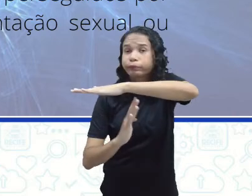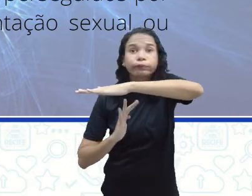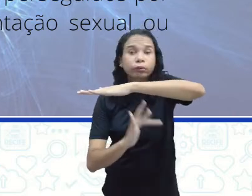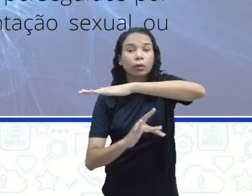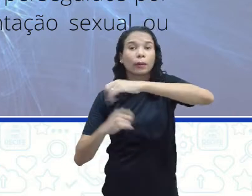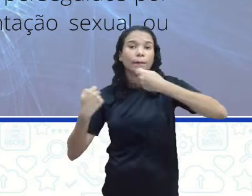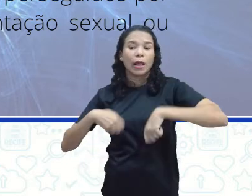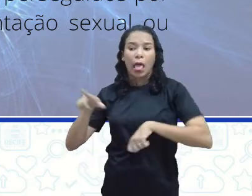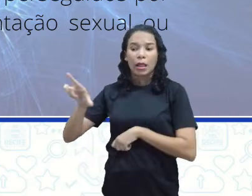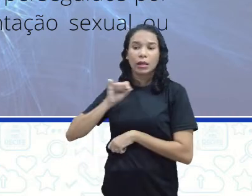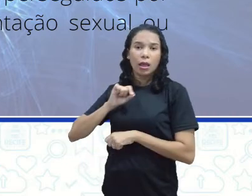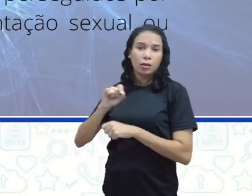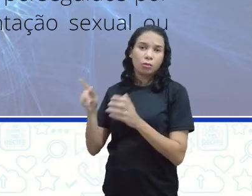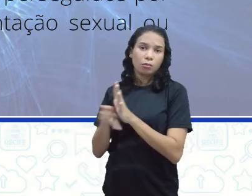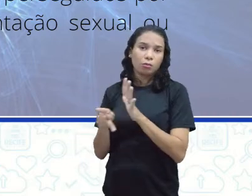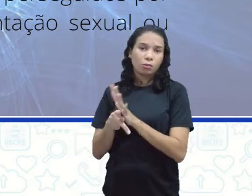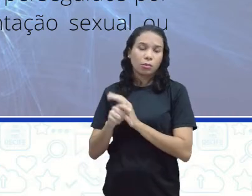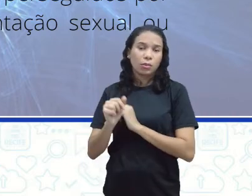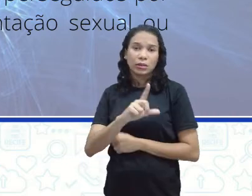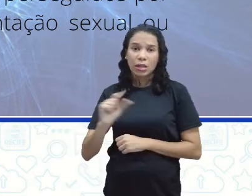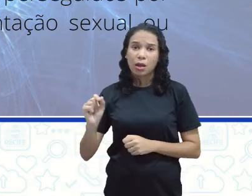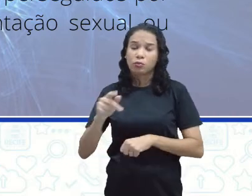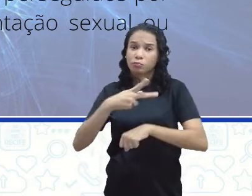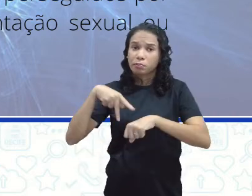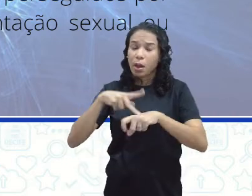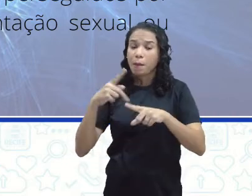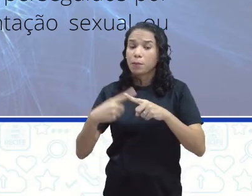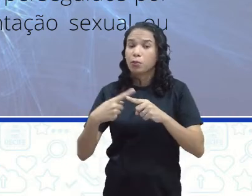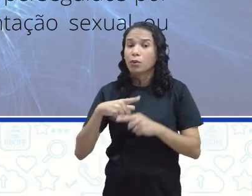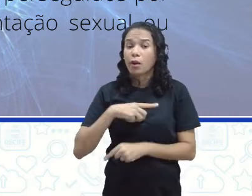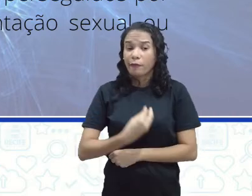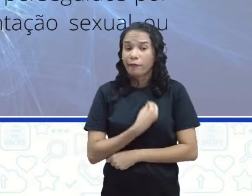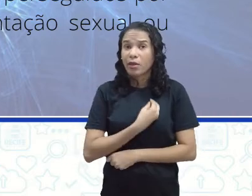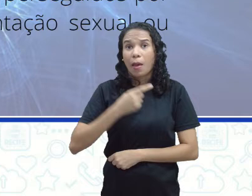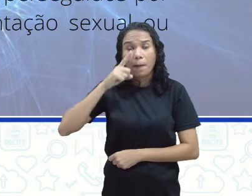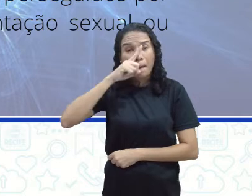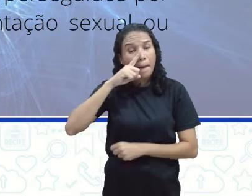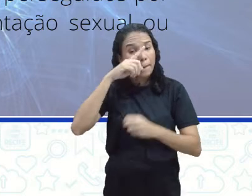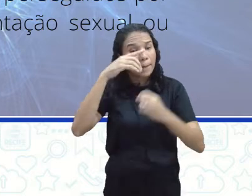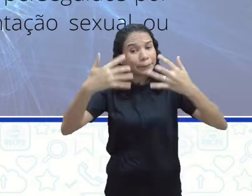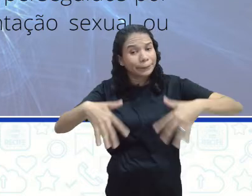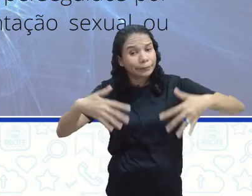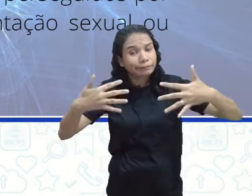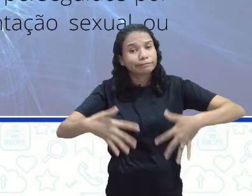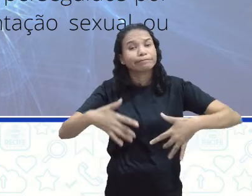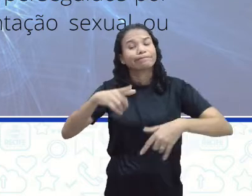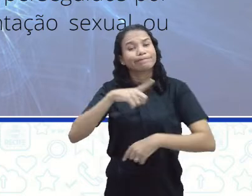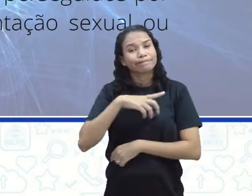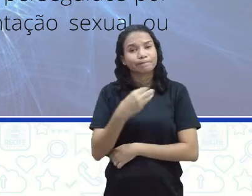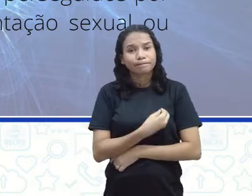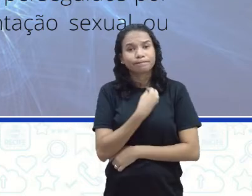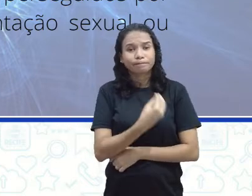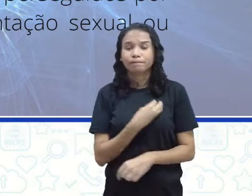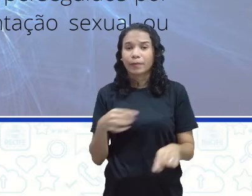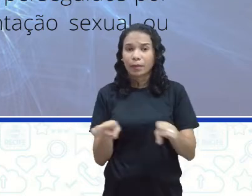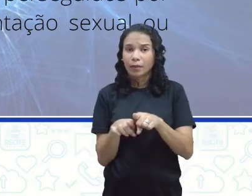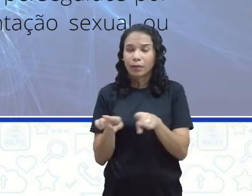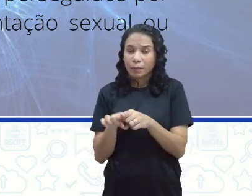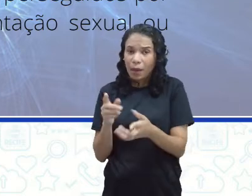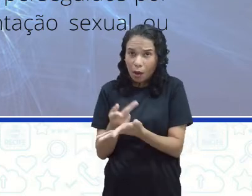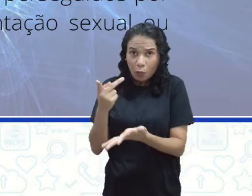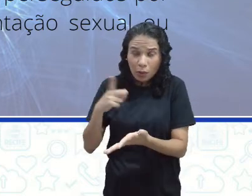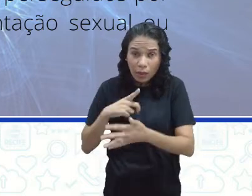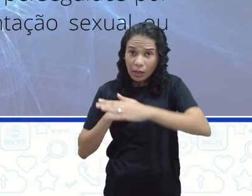país de origem ou residência, porque sua vida está em perigo, tá? Muitas vezes, né, acontece